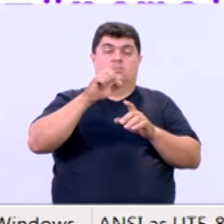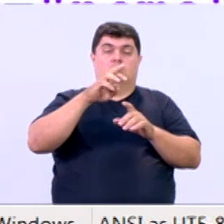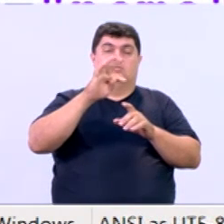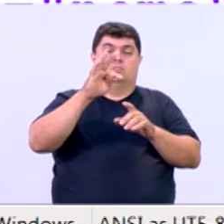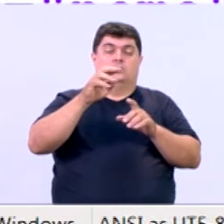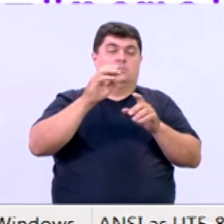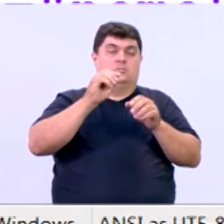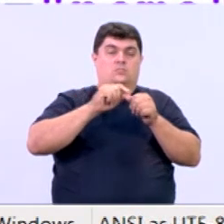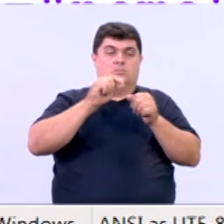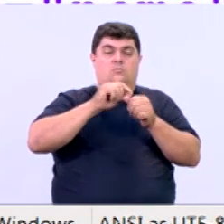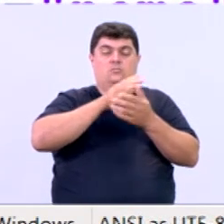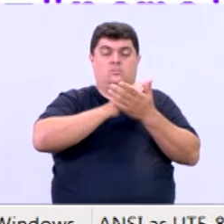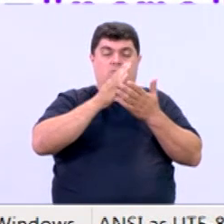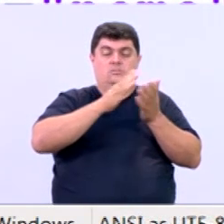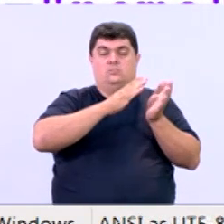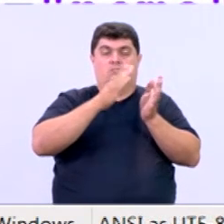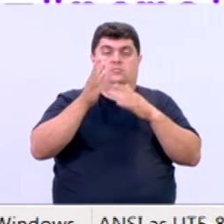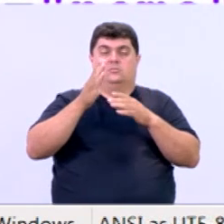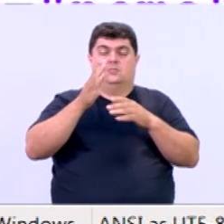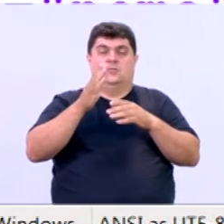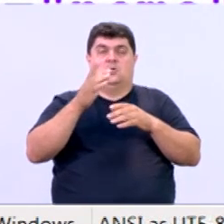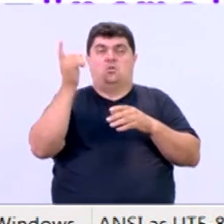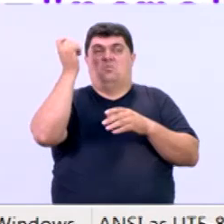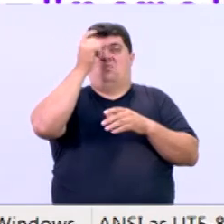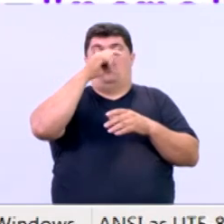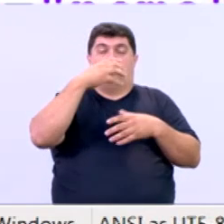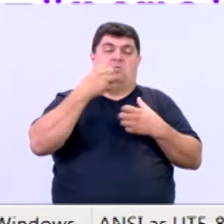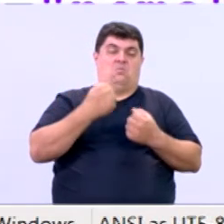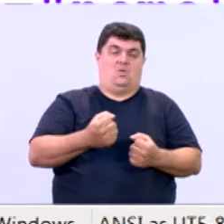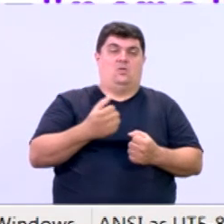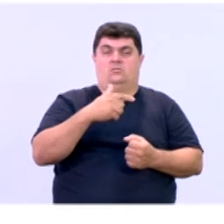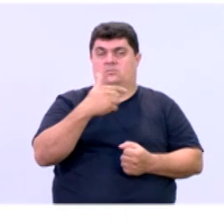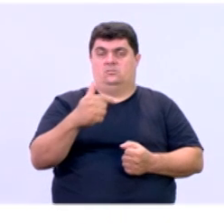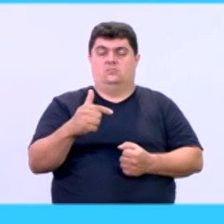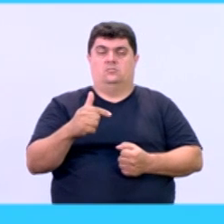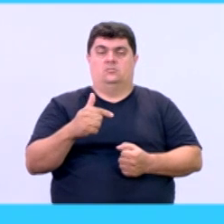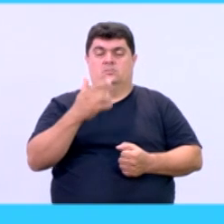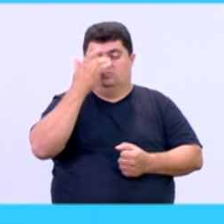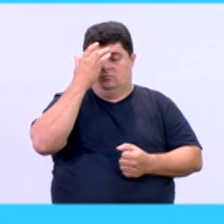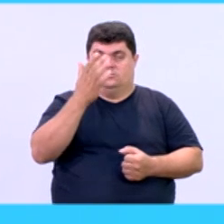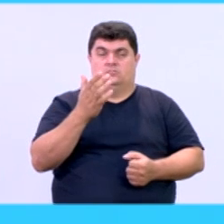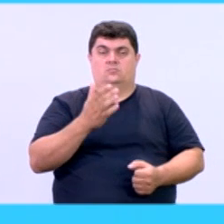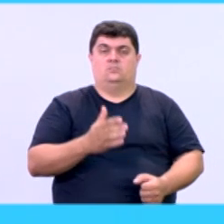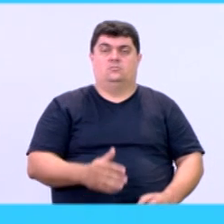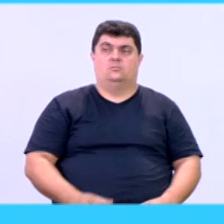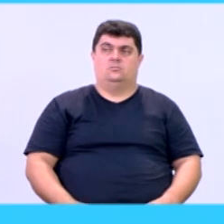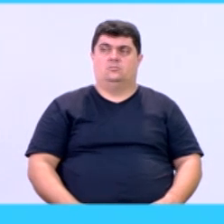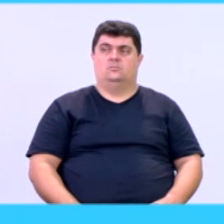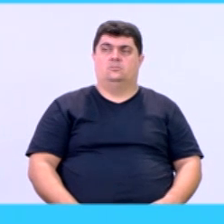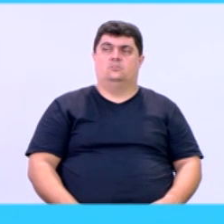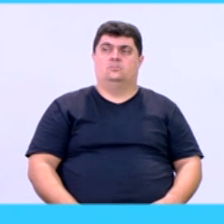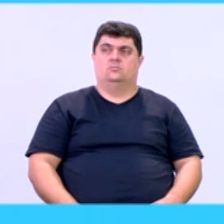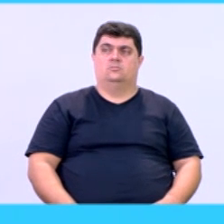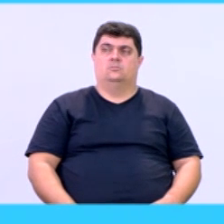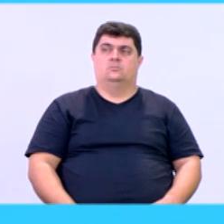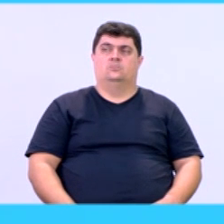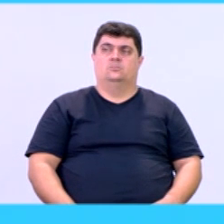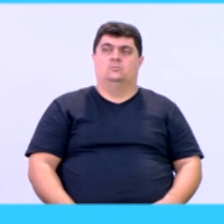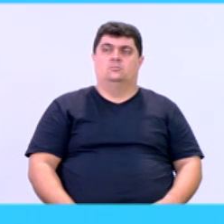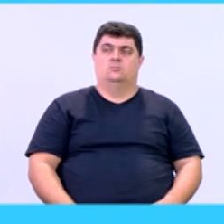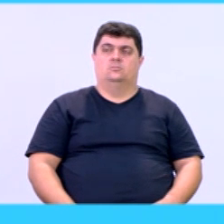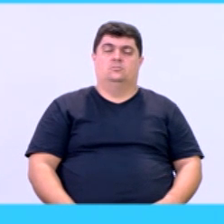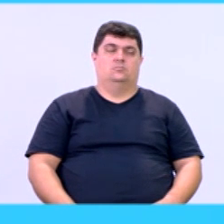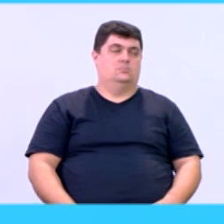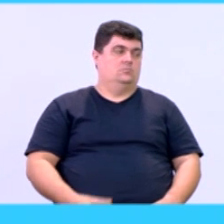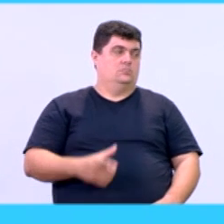aqui. Vocês vão ver que não é nenhum bicho de 7 cabeças. É um formulário bem simplesinho.